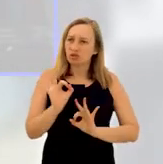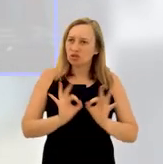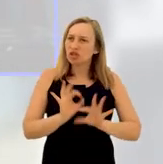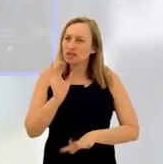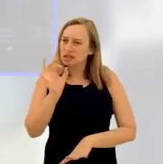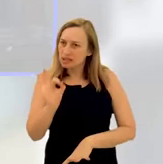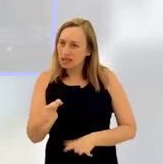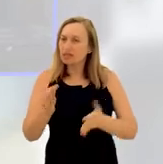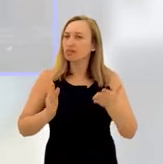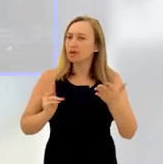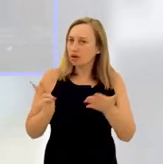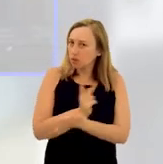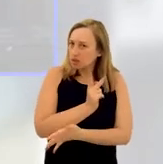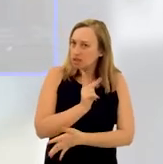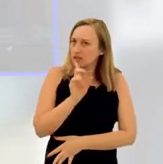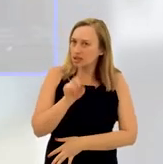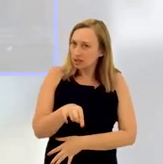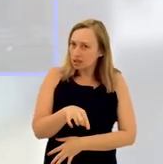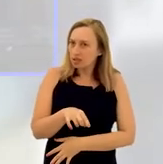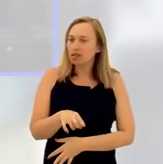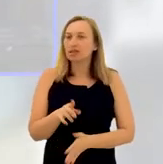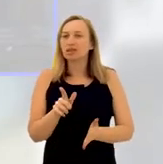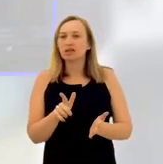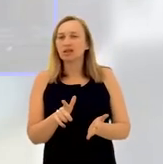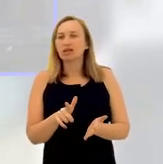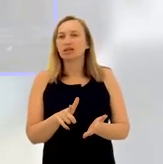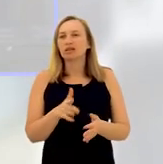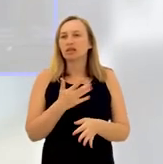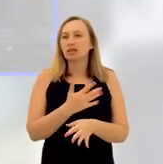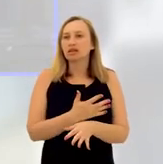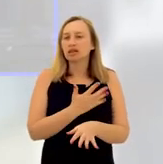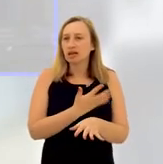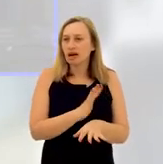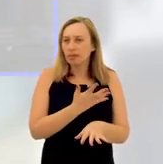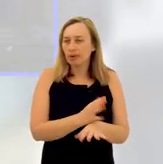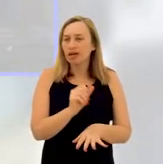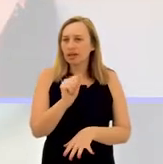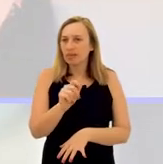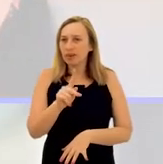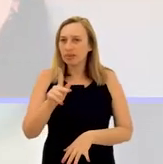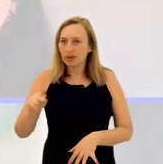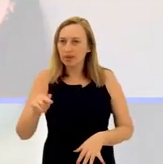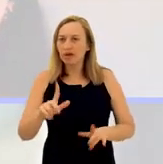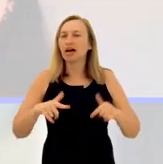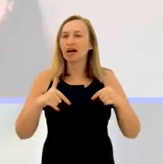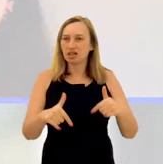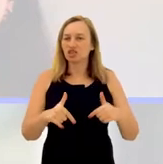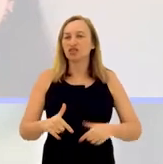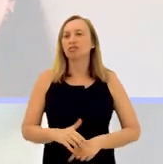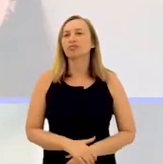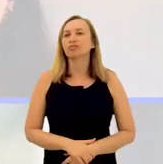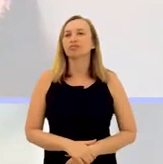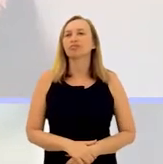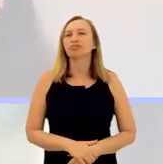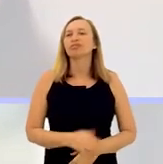projeto realmente, de fato, acontecesse, né, saísse do papel, deixasse de ser só uma teoria e começasse a funcionar na prática.